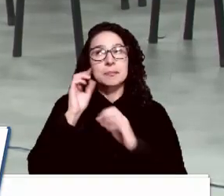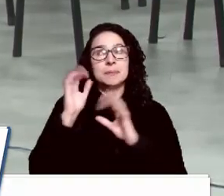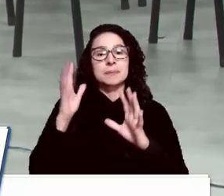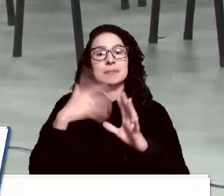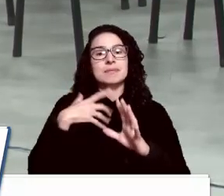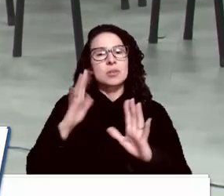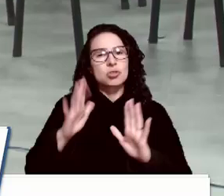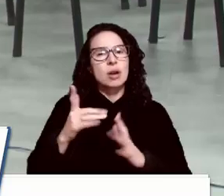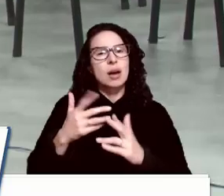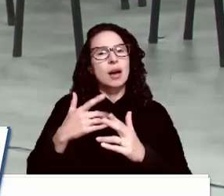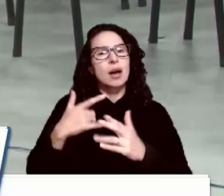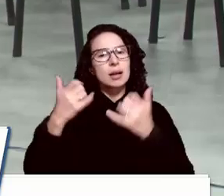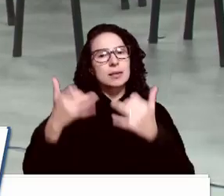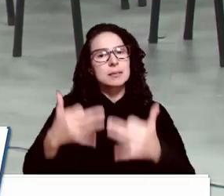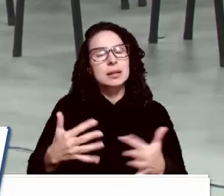gente passou.